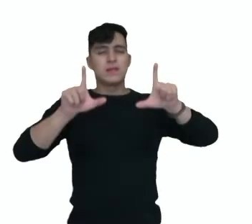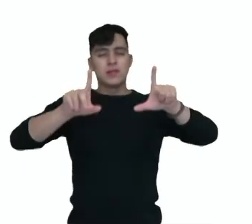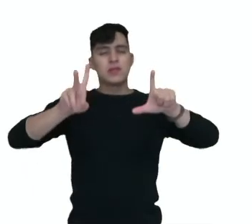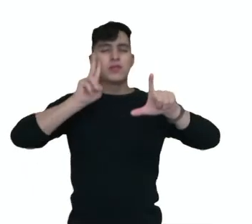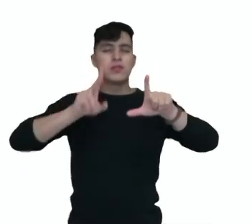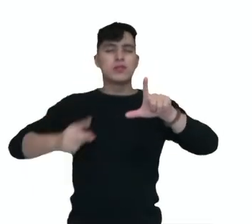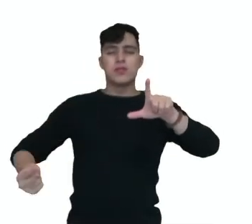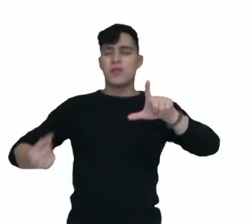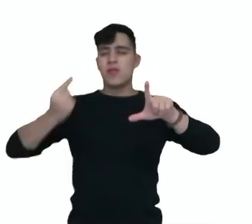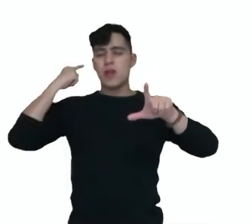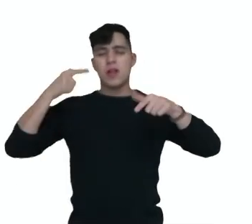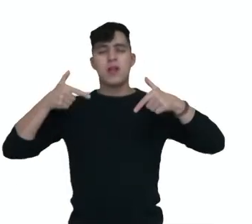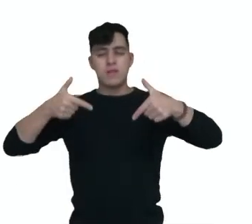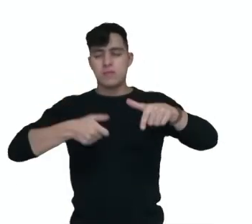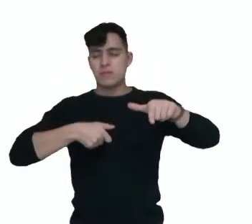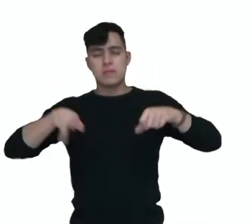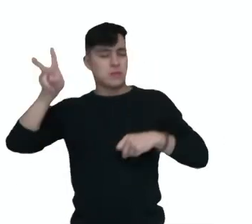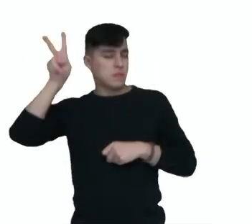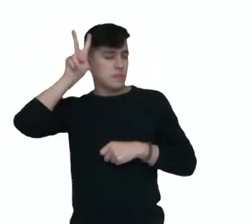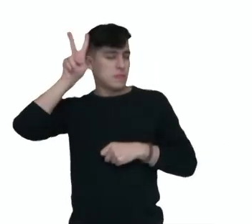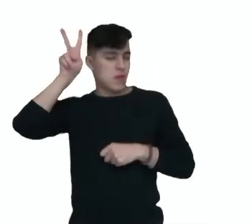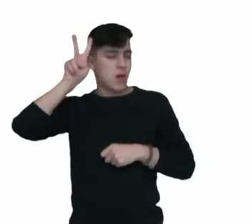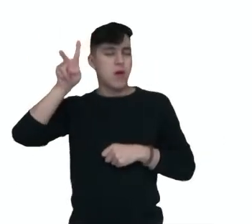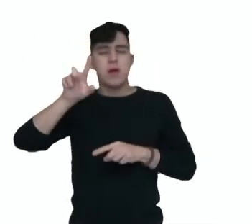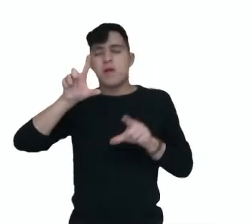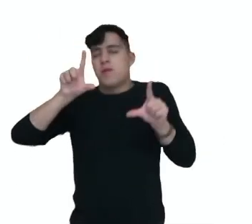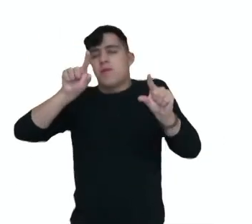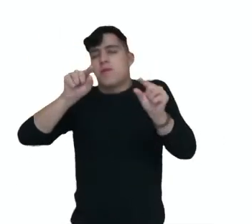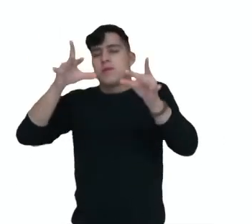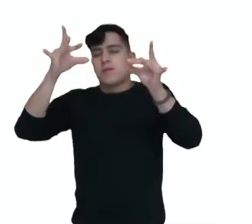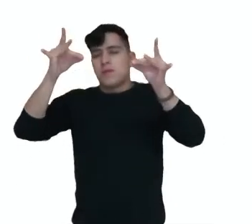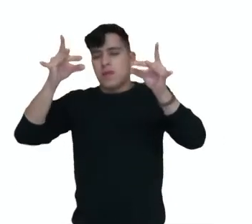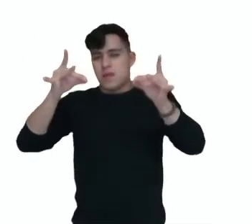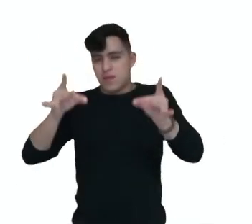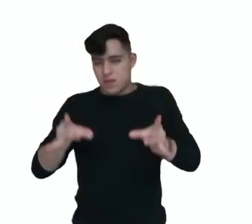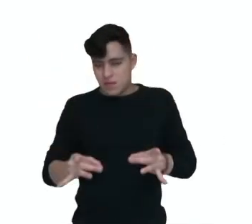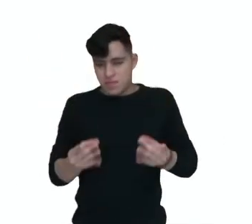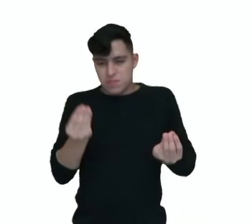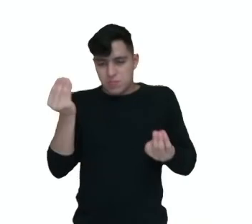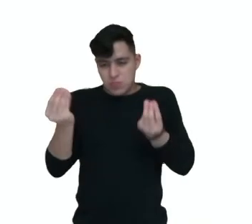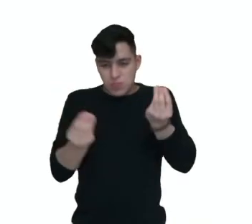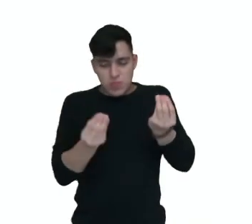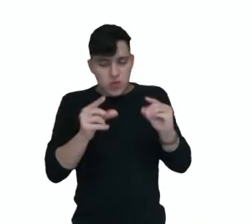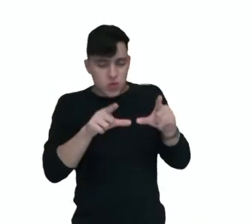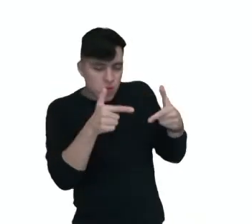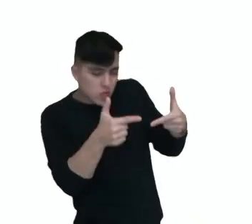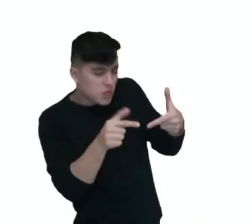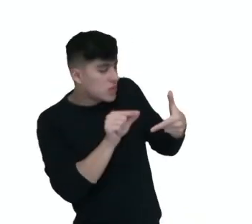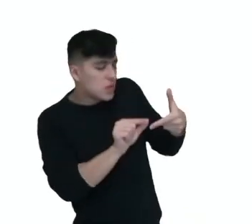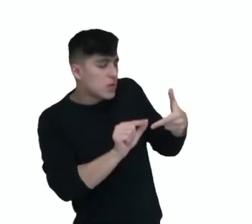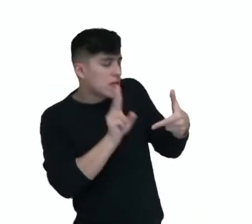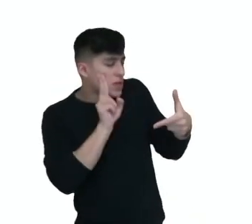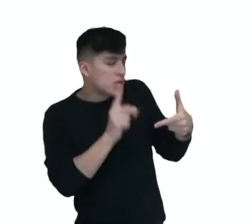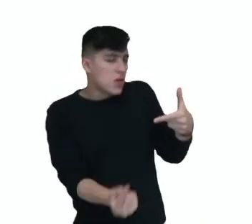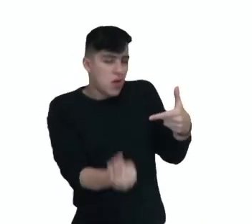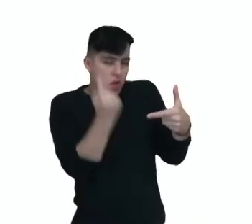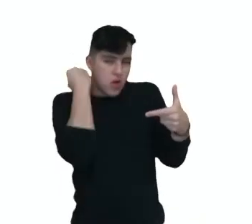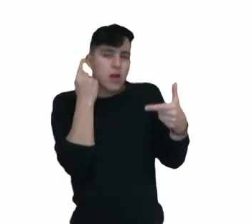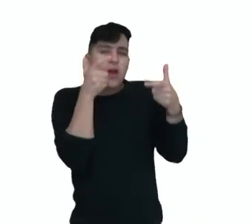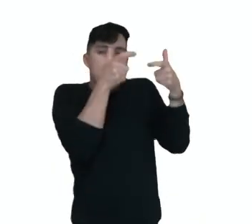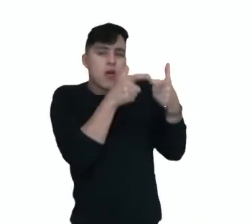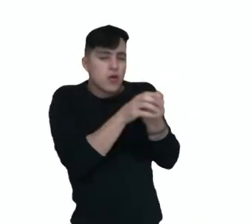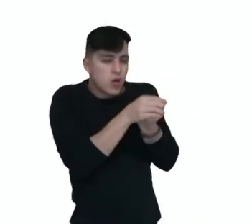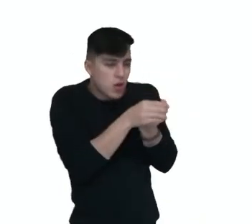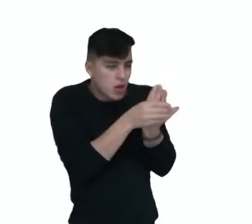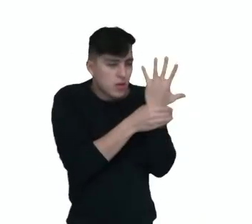Lutas, Educação Física em Pauta. Então você vai ver um pouquinho das histórias das lutas, a gente conversou já um pouquinho aqui, né? Que elas